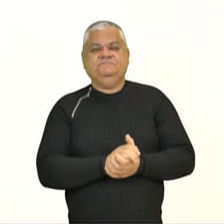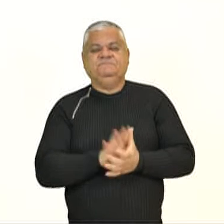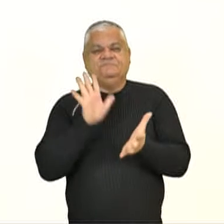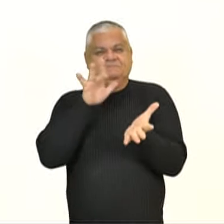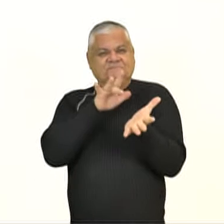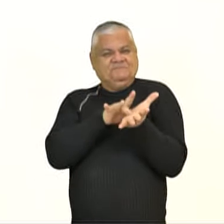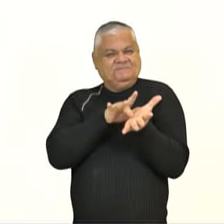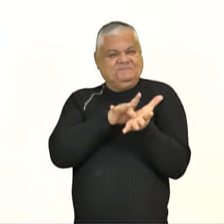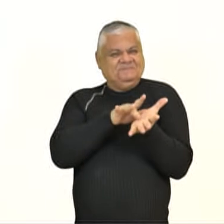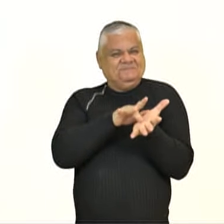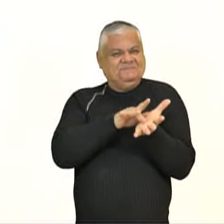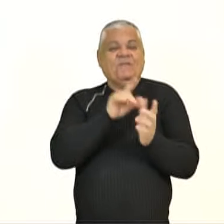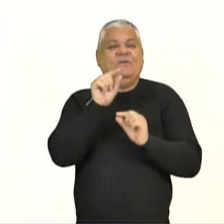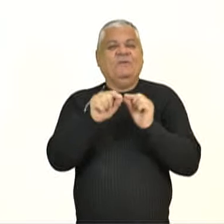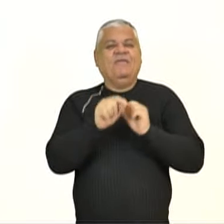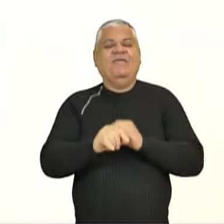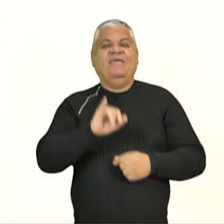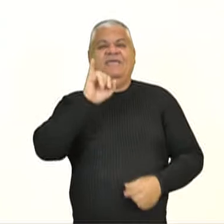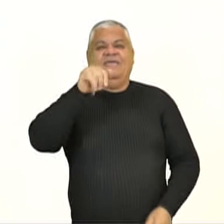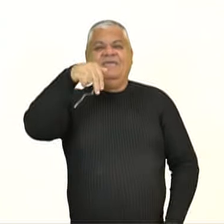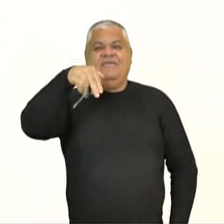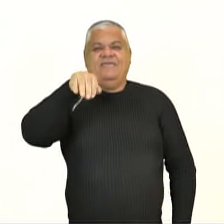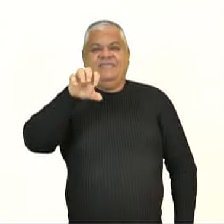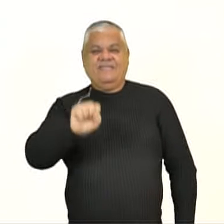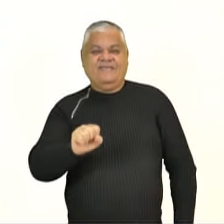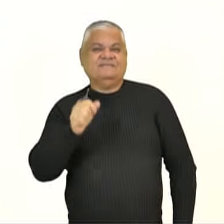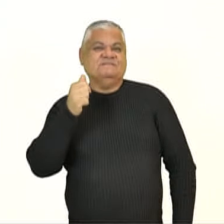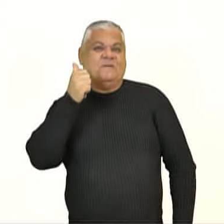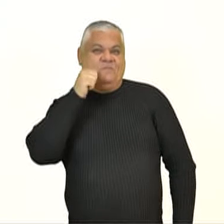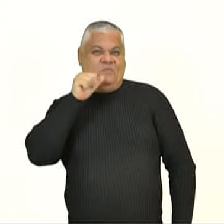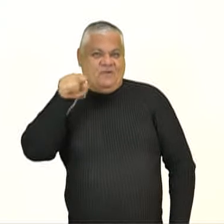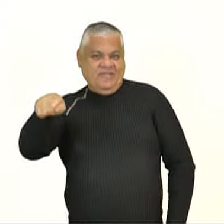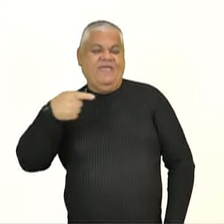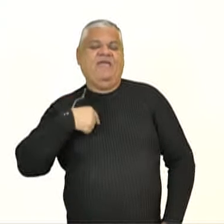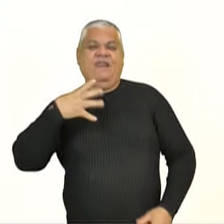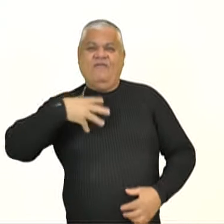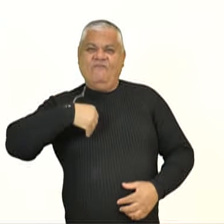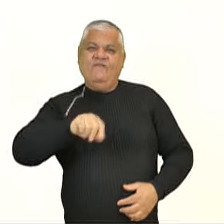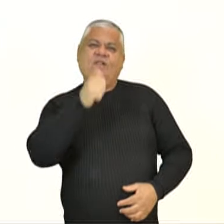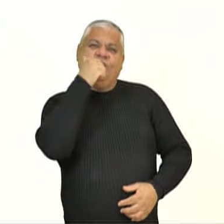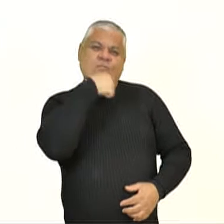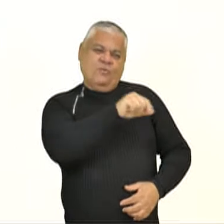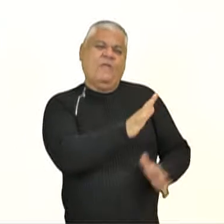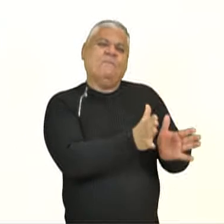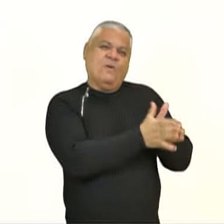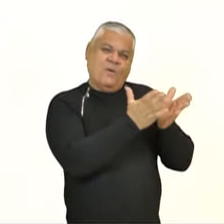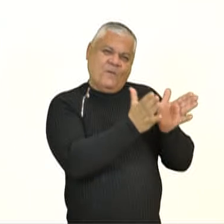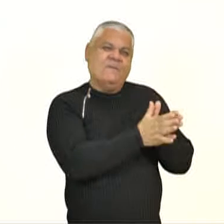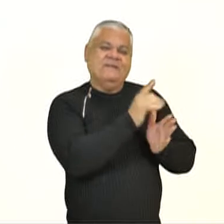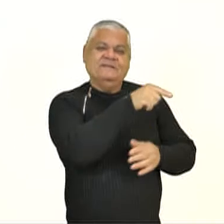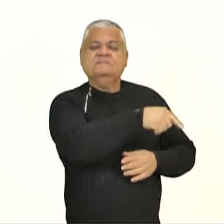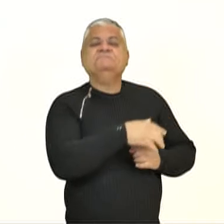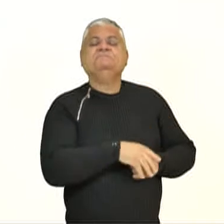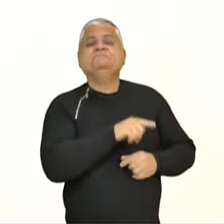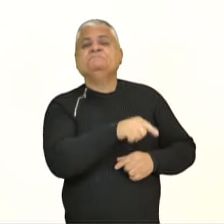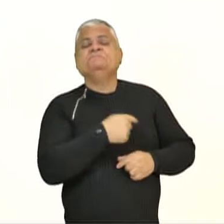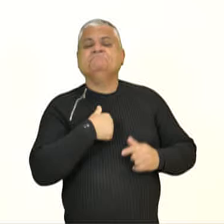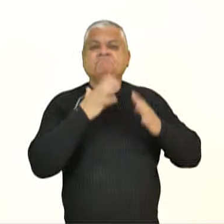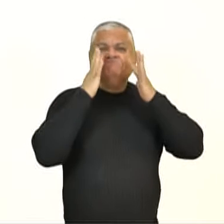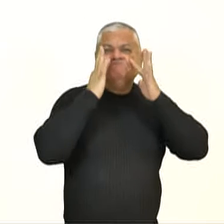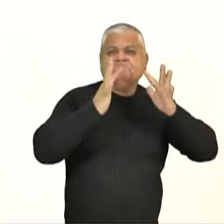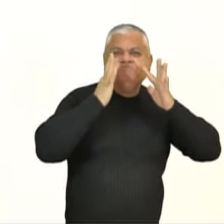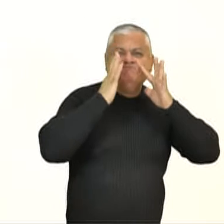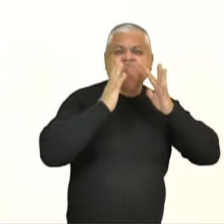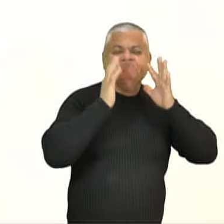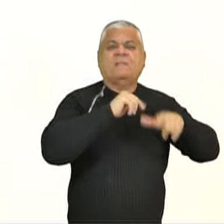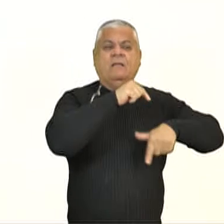Finge-se na introdução que Inês Pereira, filha de uma mulher de baixa sorte, ou seja, de pouca renda, muito atenciosa,